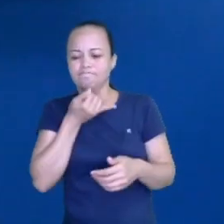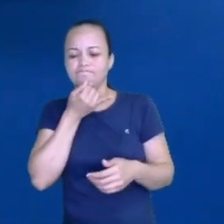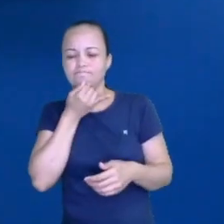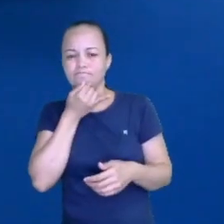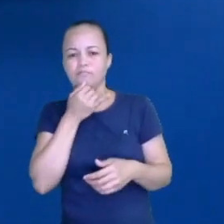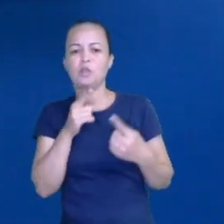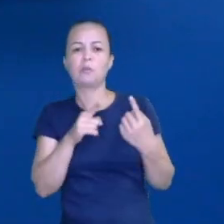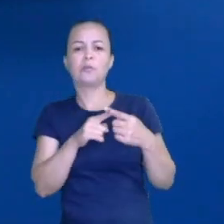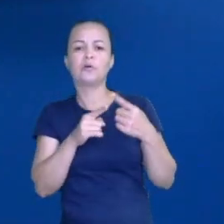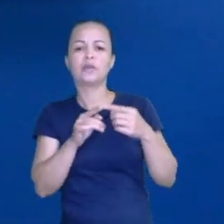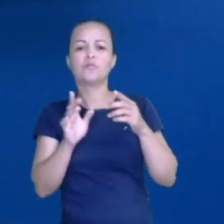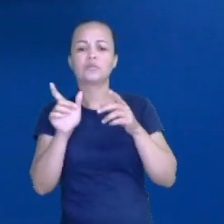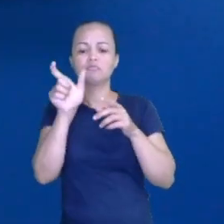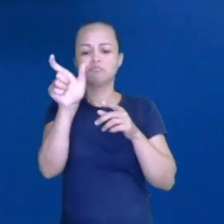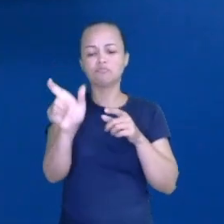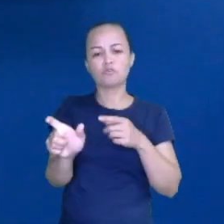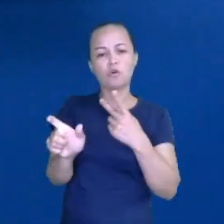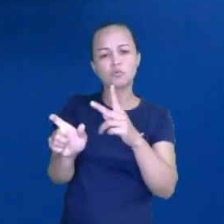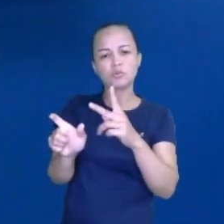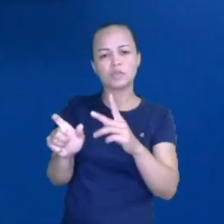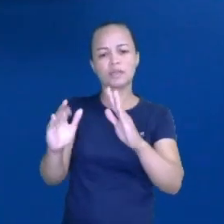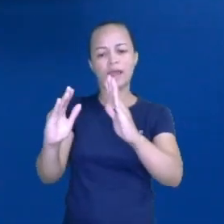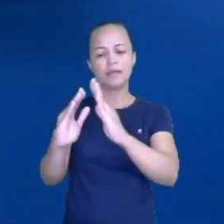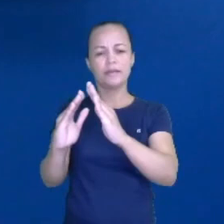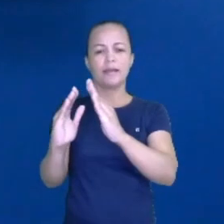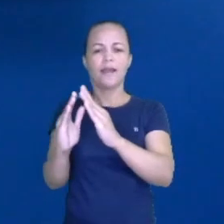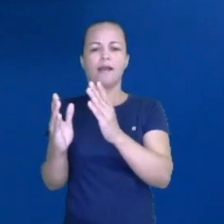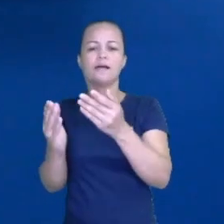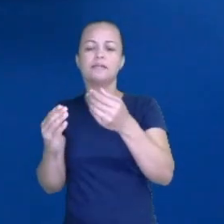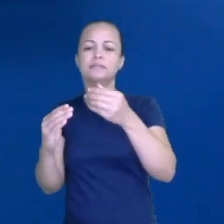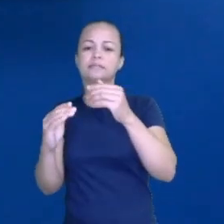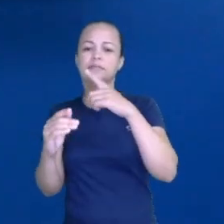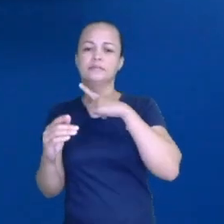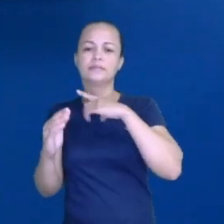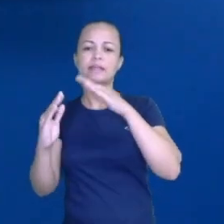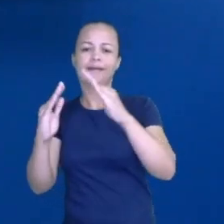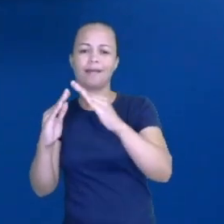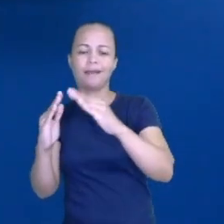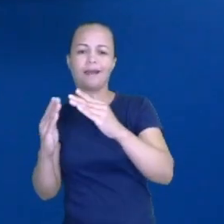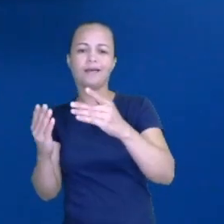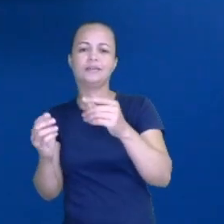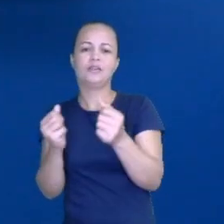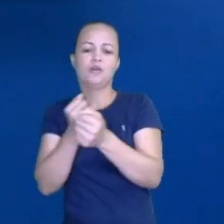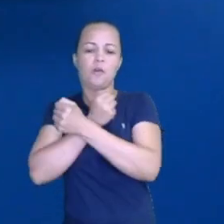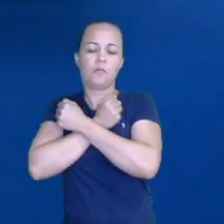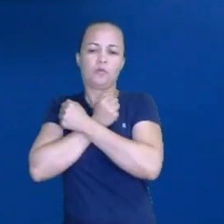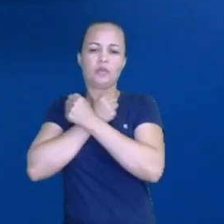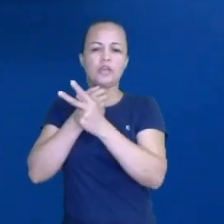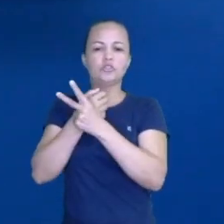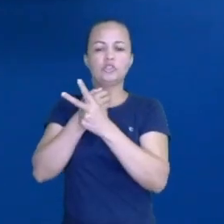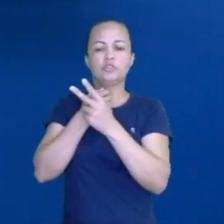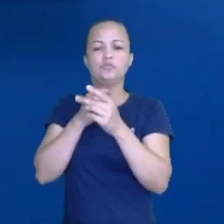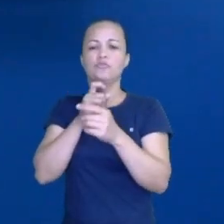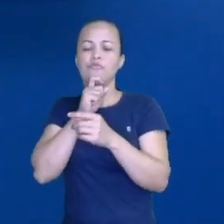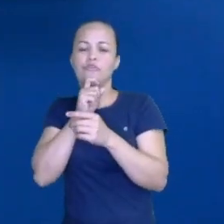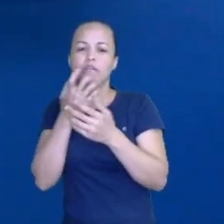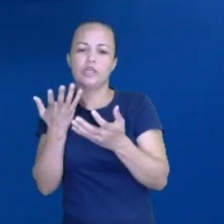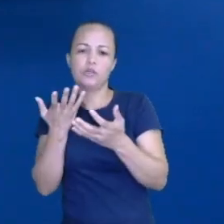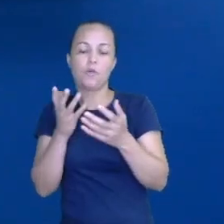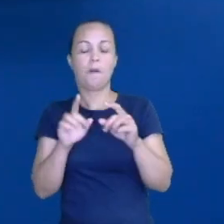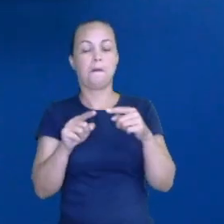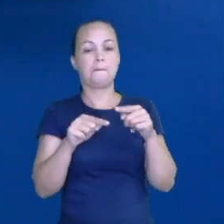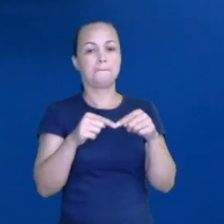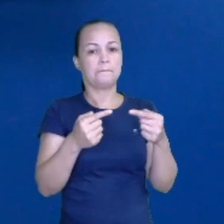da sua moradia bonitinha ali, ó, lhe protegendo do frio, existem muitas pessoas que não têm onde morar. E isso não